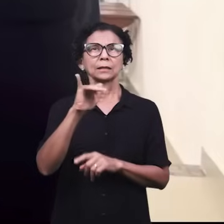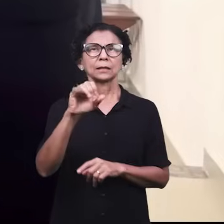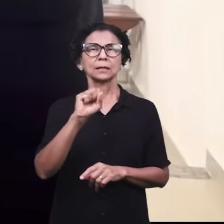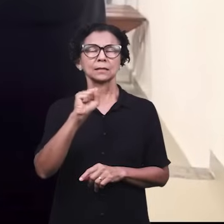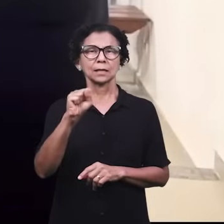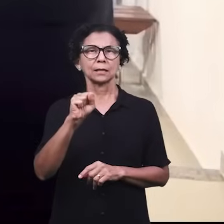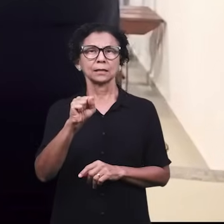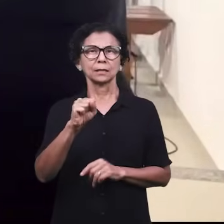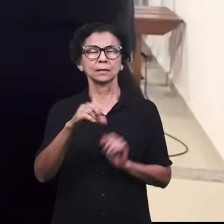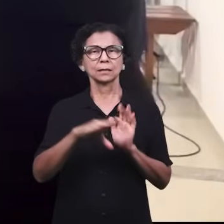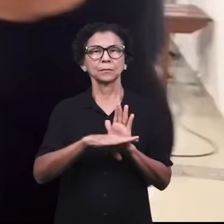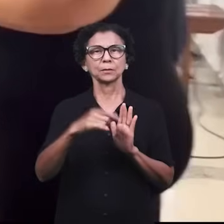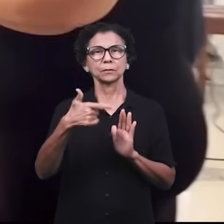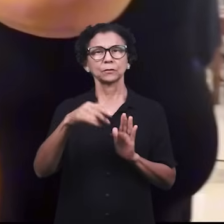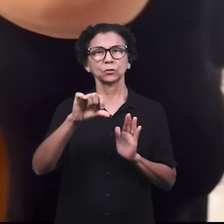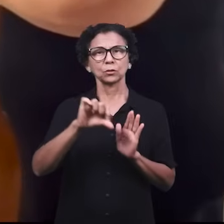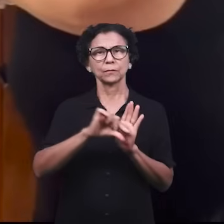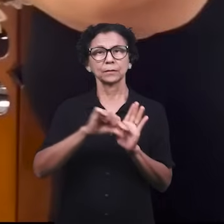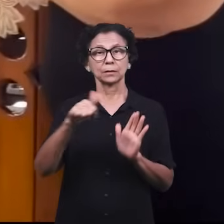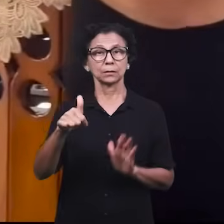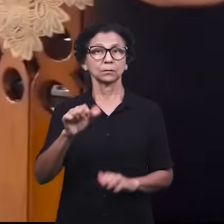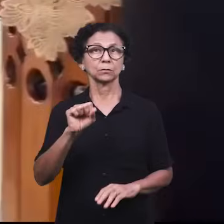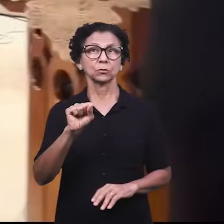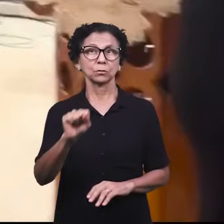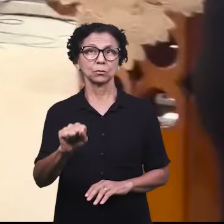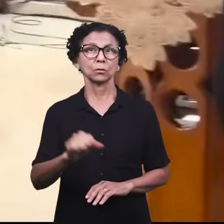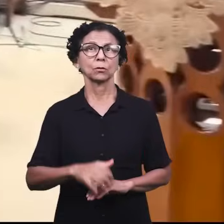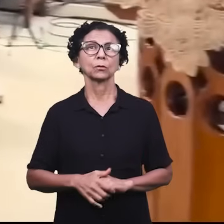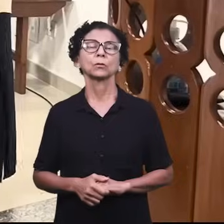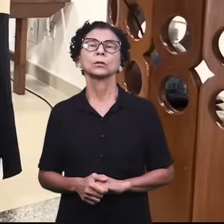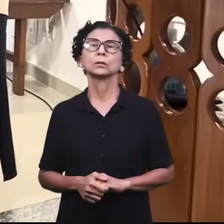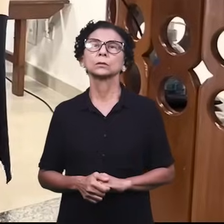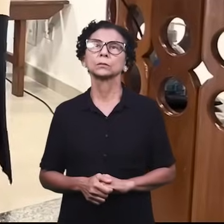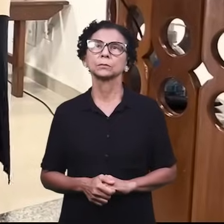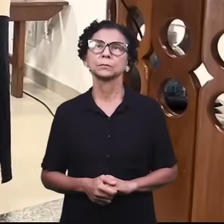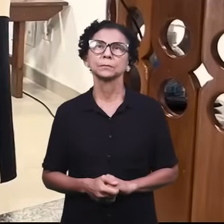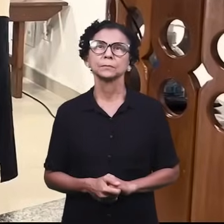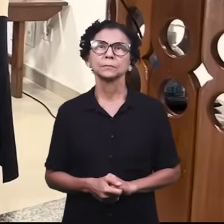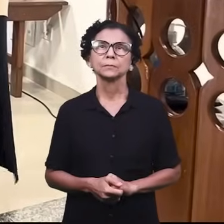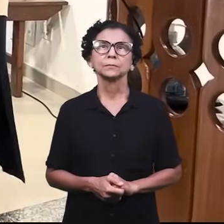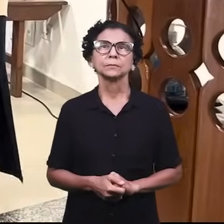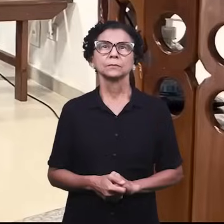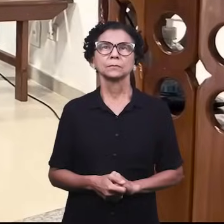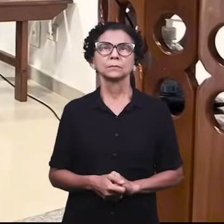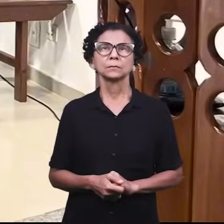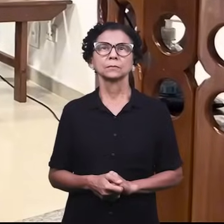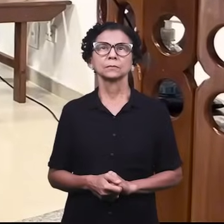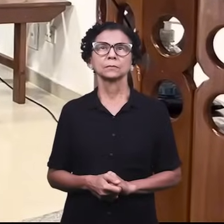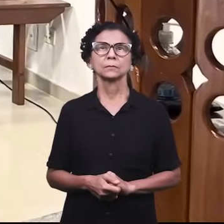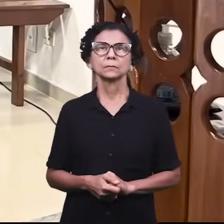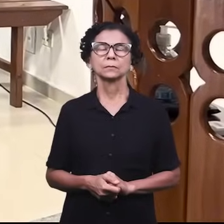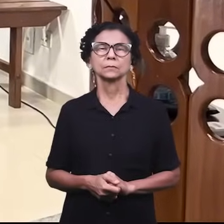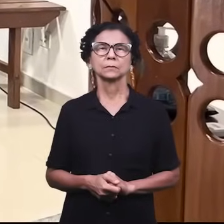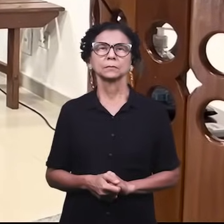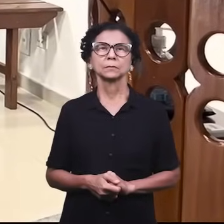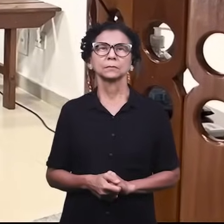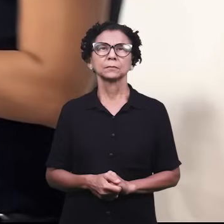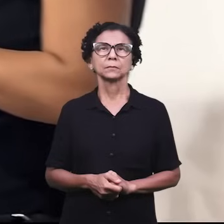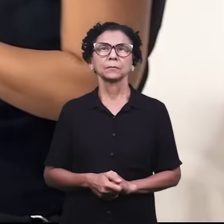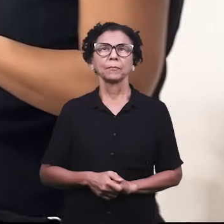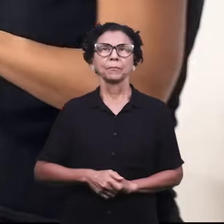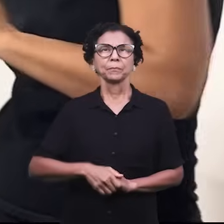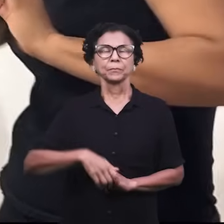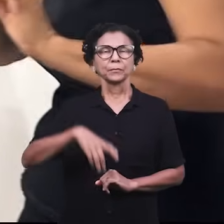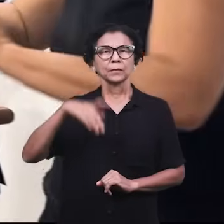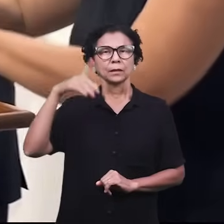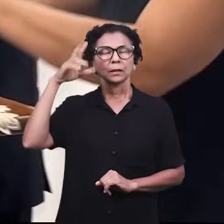versículo 18, não poderia ser mais propícia. E naquele dia os surdos ouvirão as palavras do livro, e dentre a escuridão